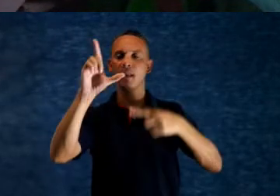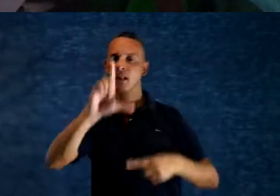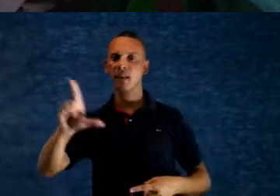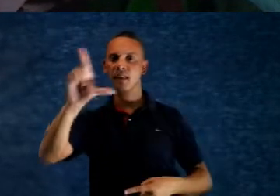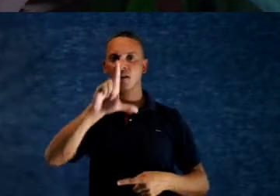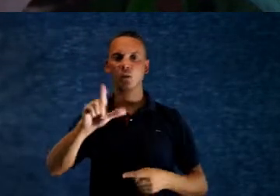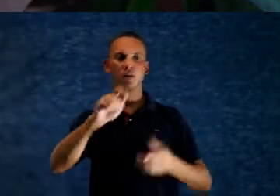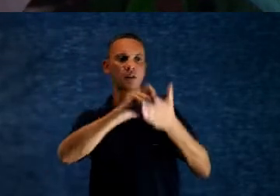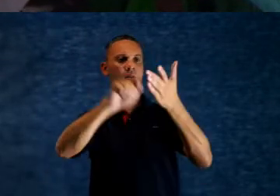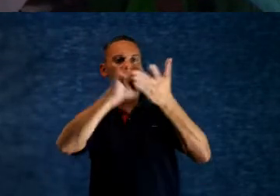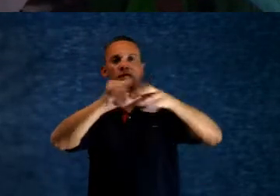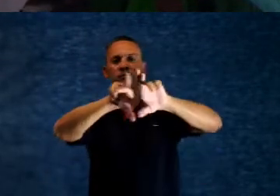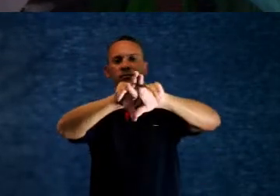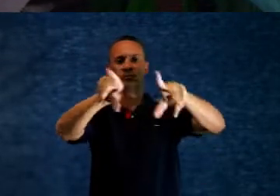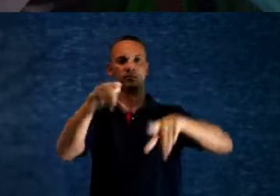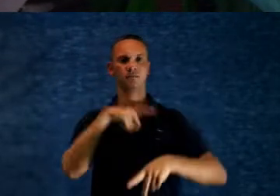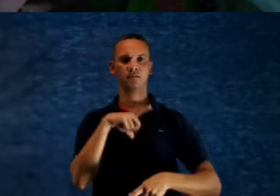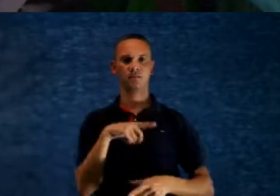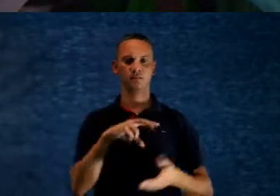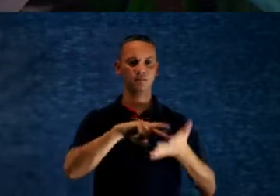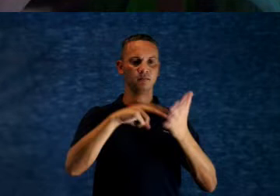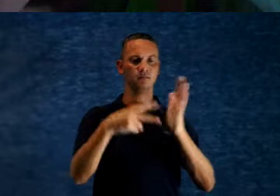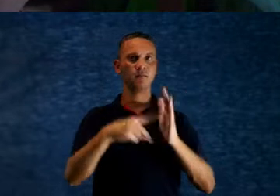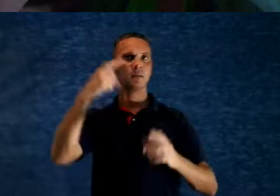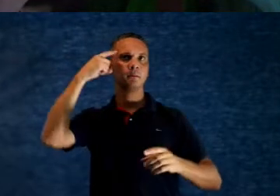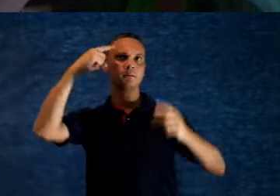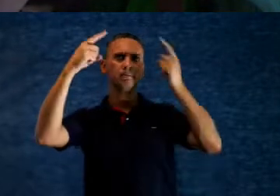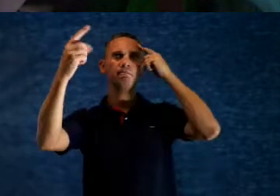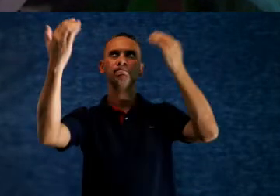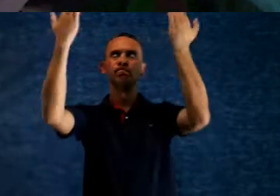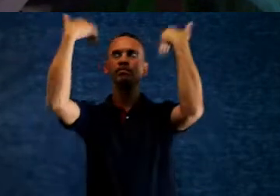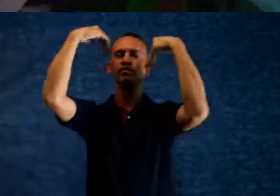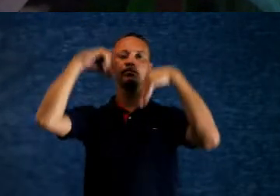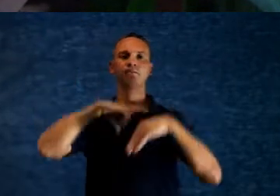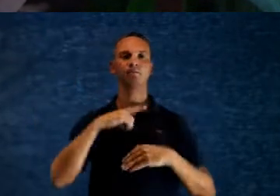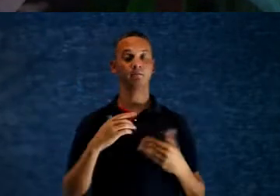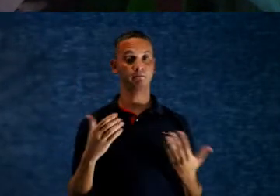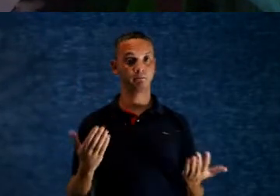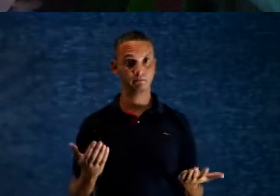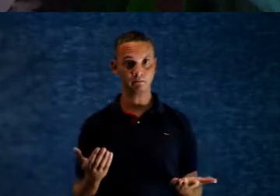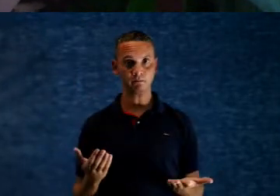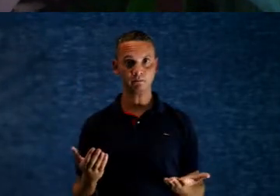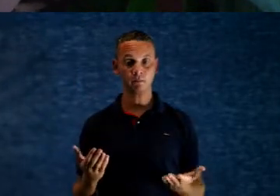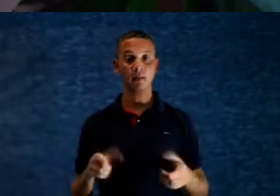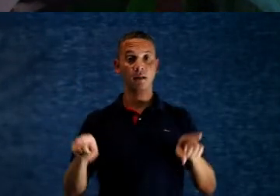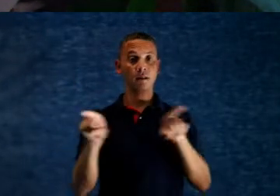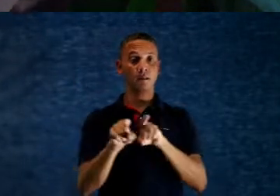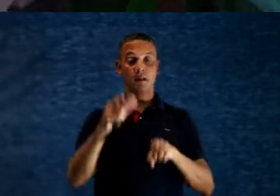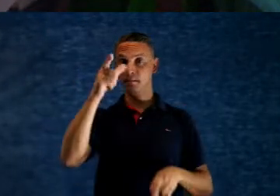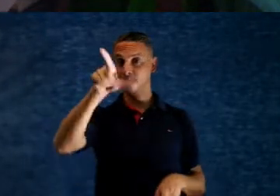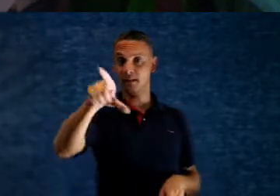vários autores dissecados em sua dicção interior. Mas nesta valorosa empreitada faz